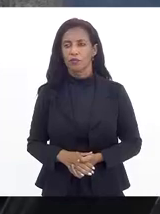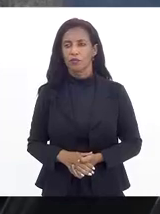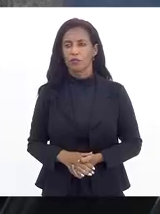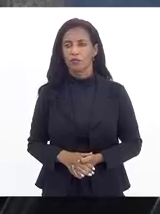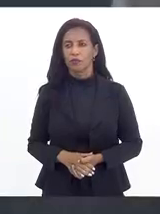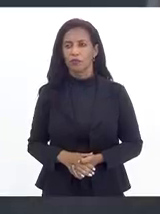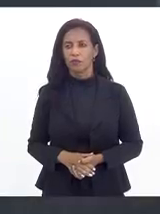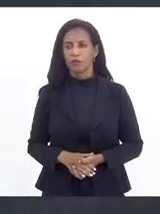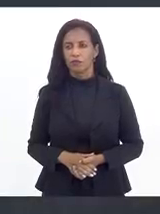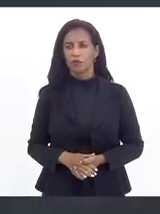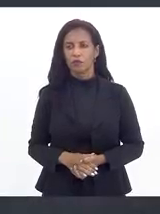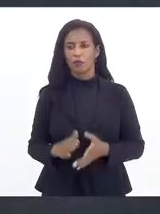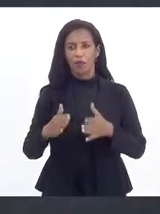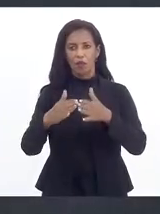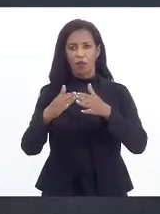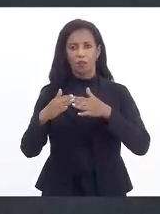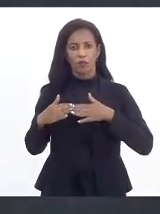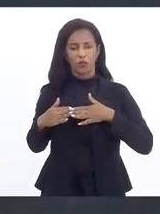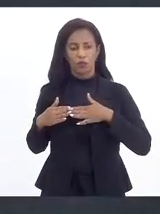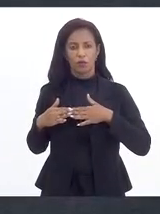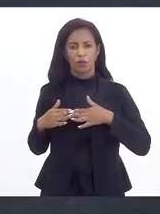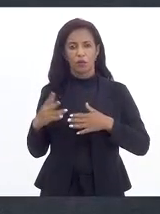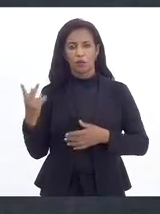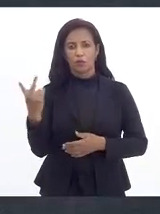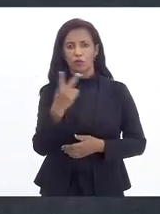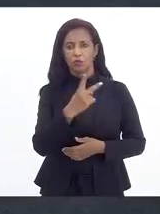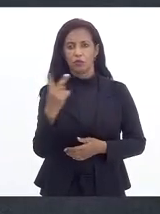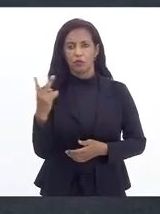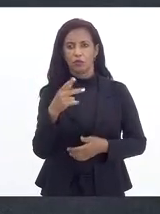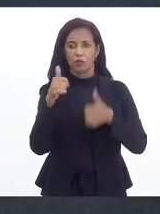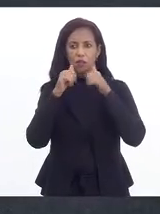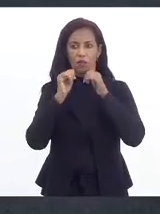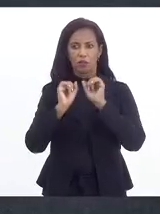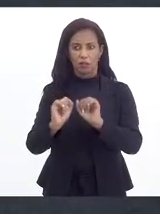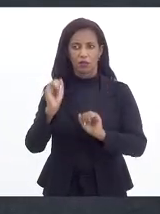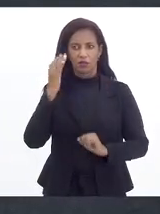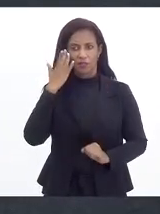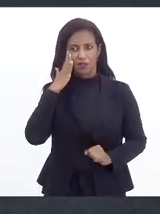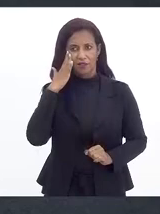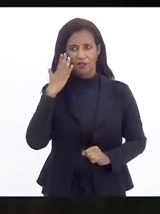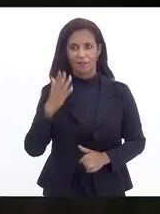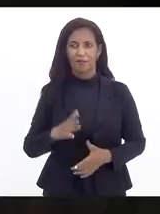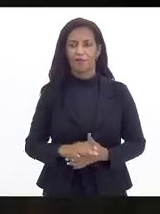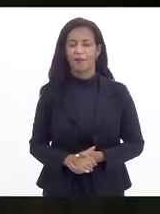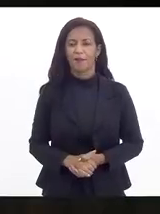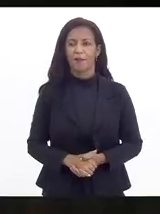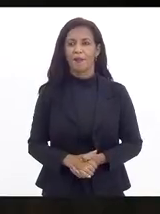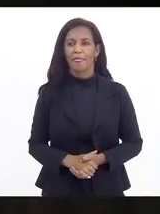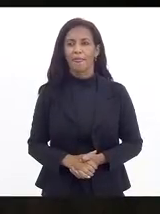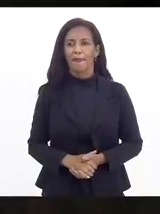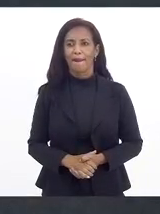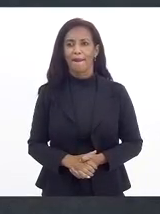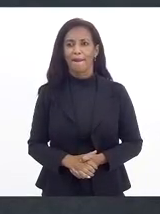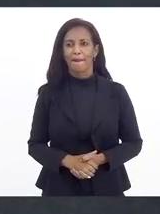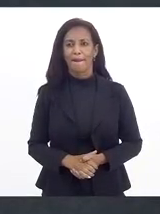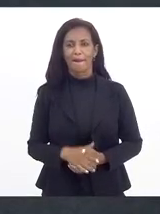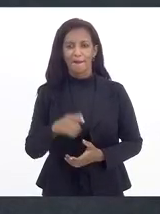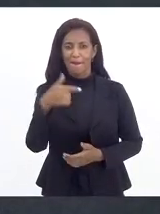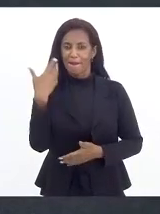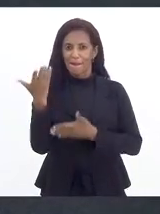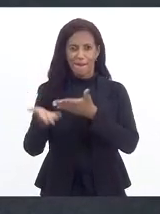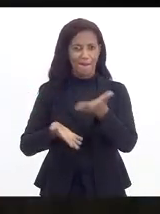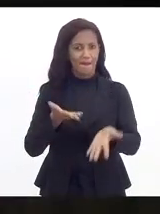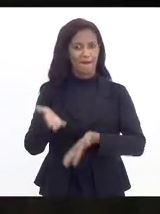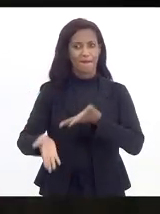contrário à abstenção nas duas resoluções, é porque a assessoria não vai entender o que que... É o velho? Não, mas a assessoria não vai saber do que se trata,